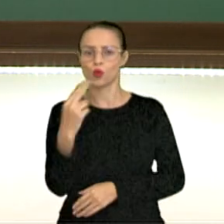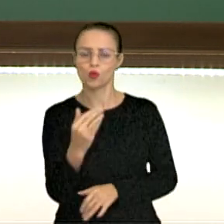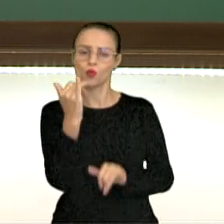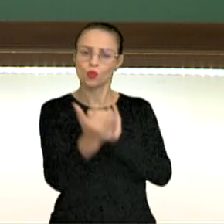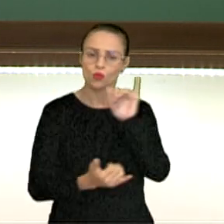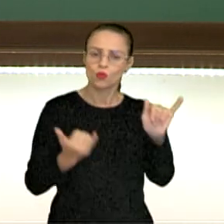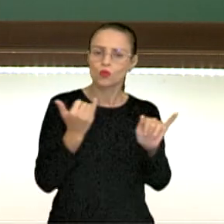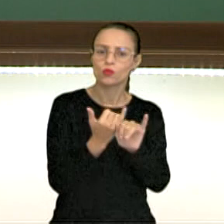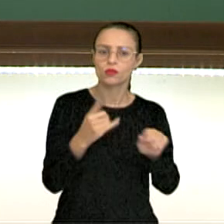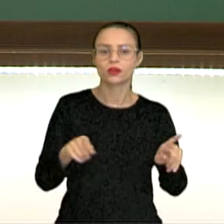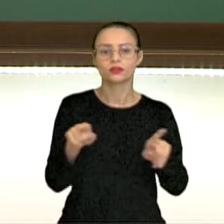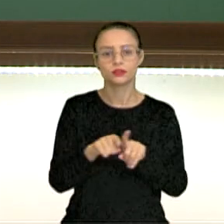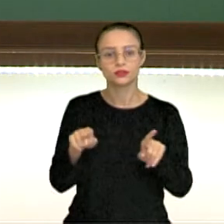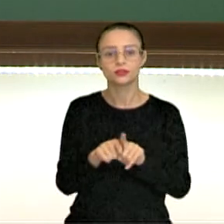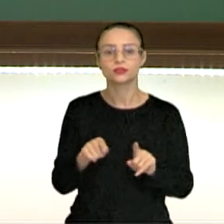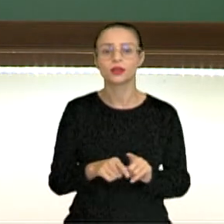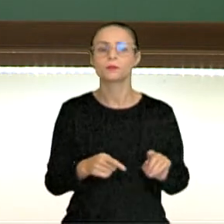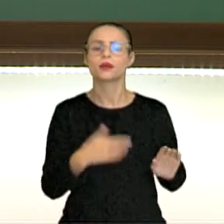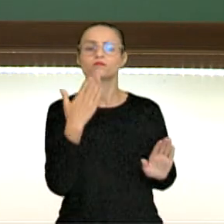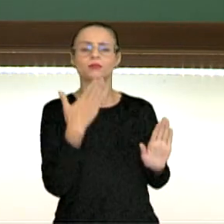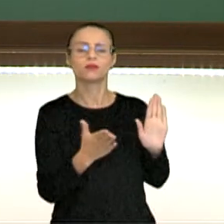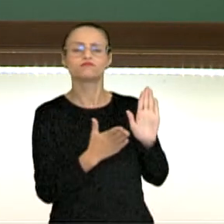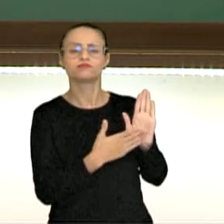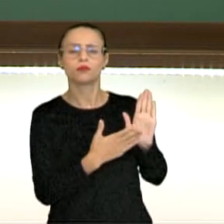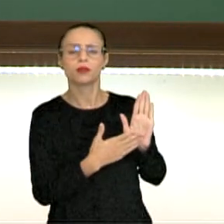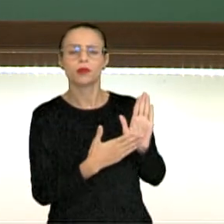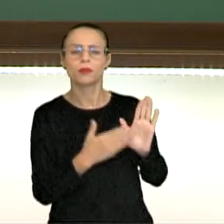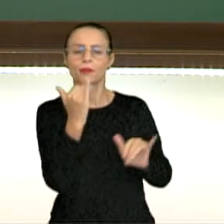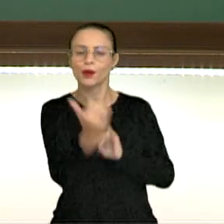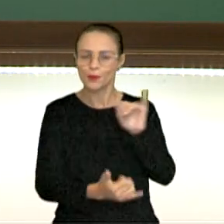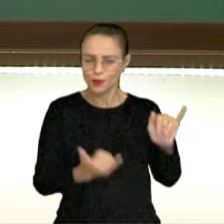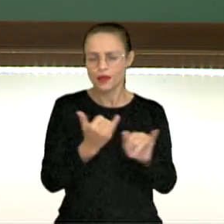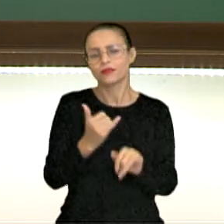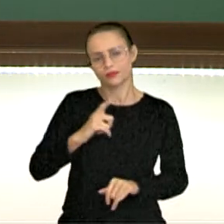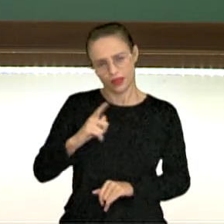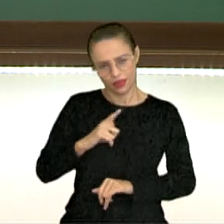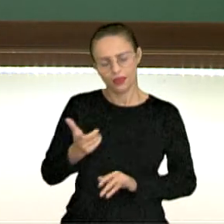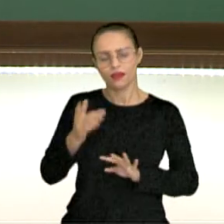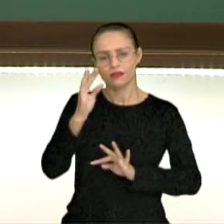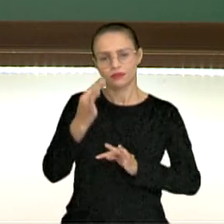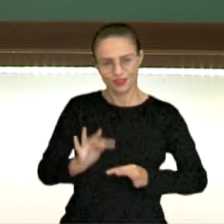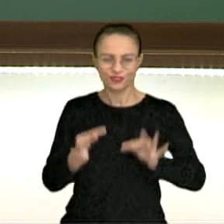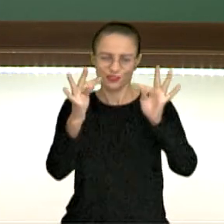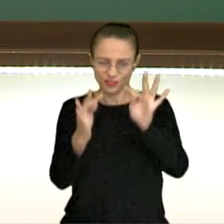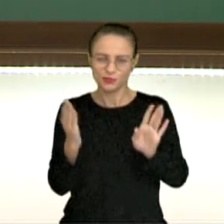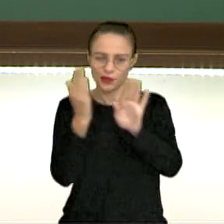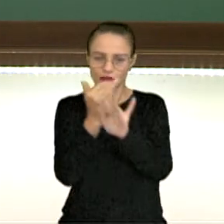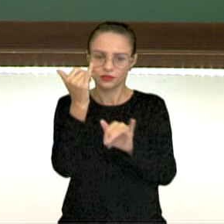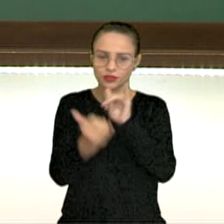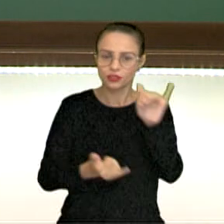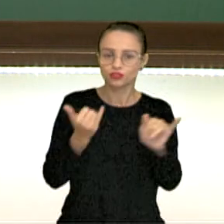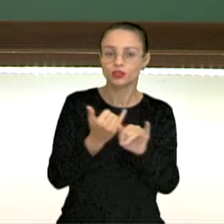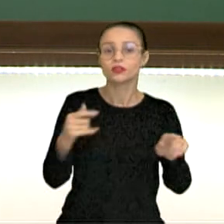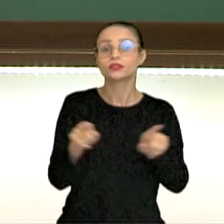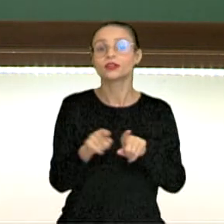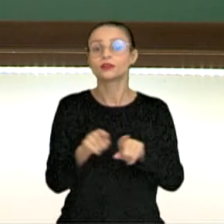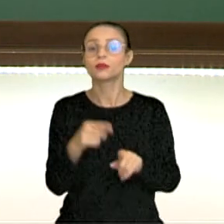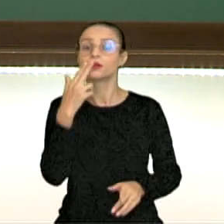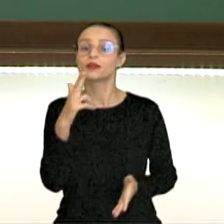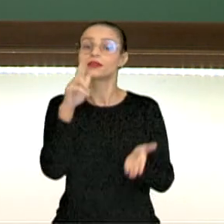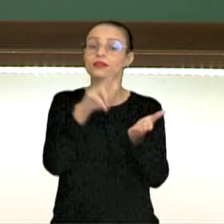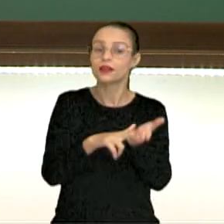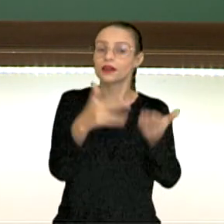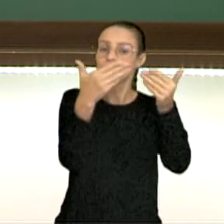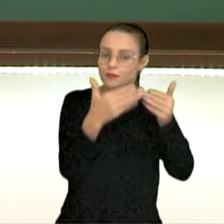sua versão em petição online, né, que temos agora com a tecnologia, ainda através de uma carta aberta, que é o